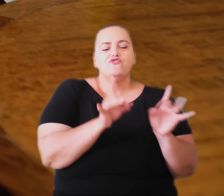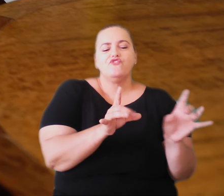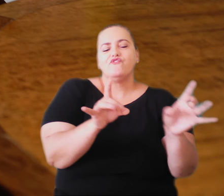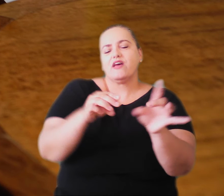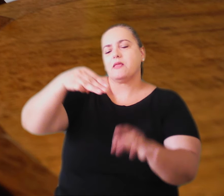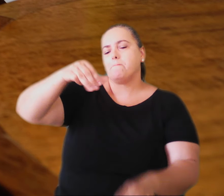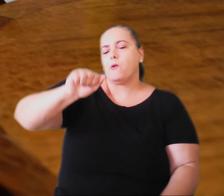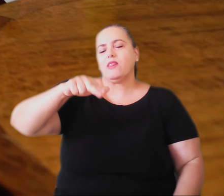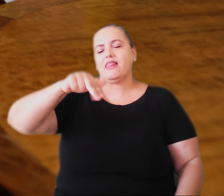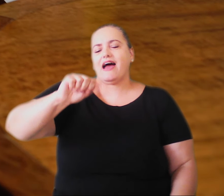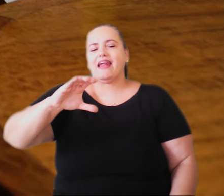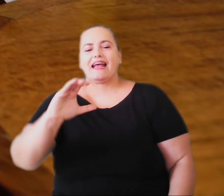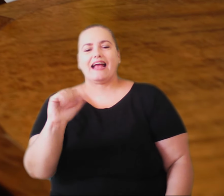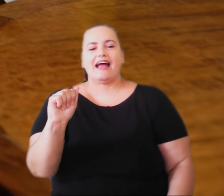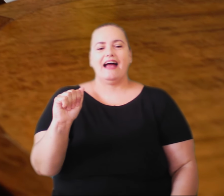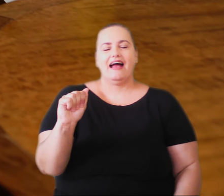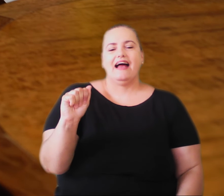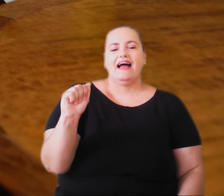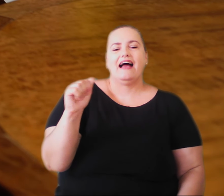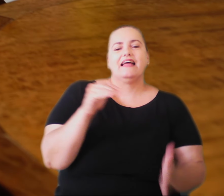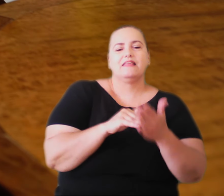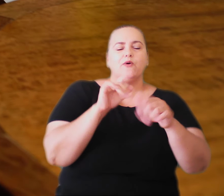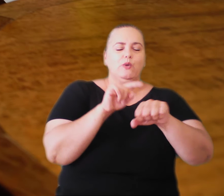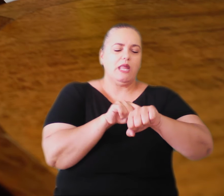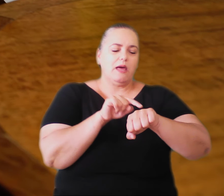monarcas, até meu tempo